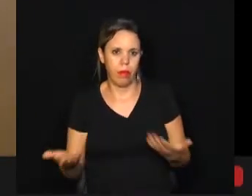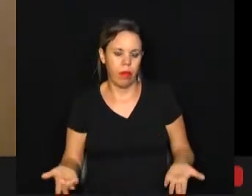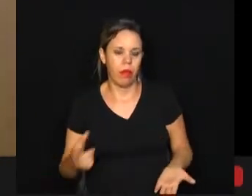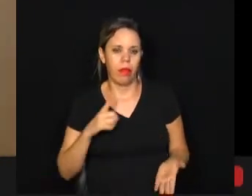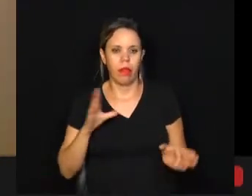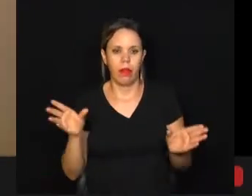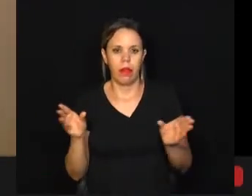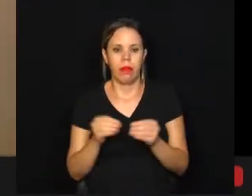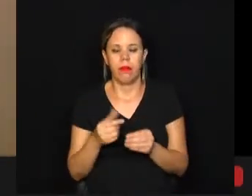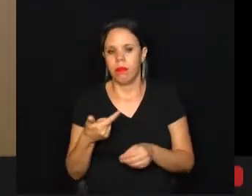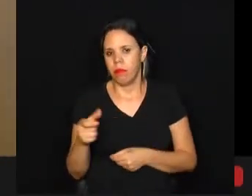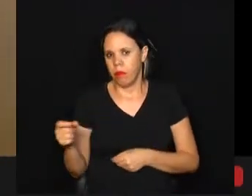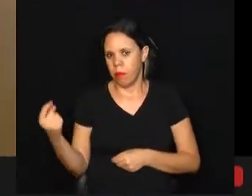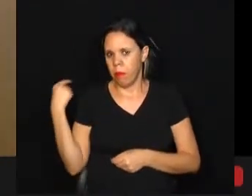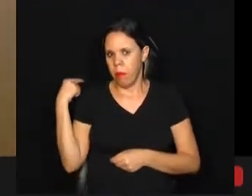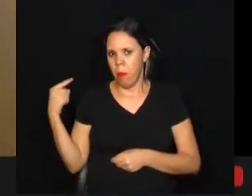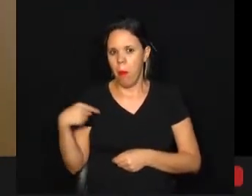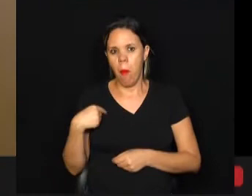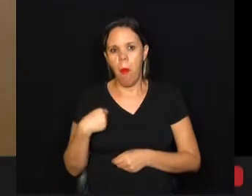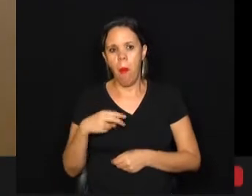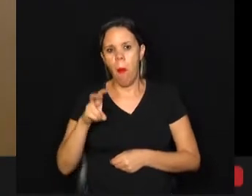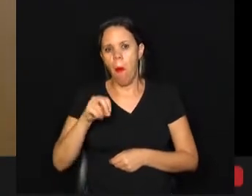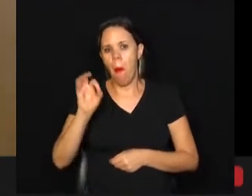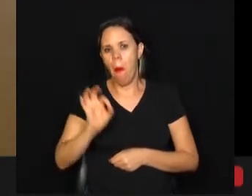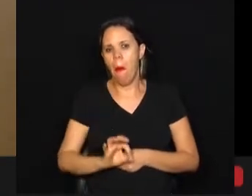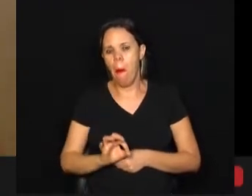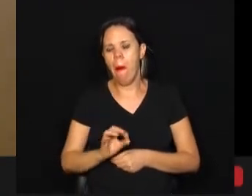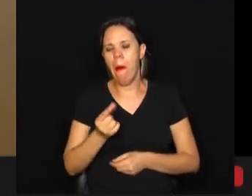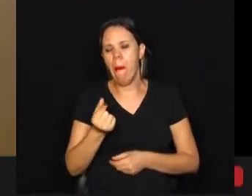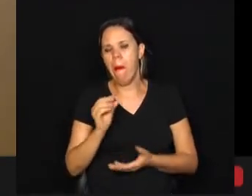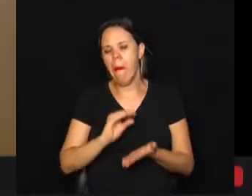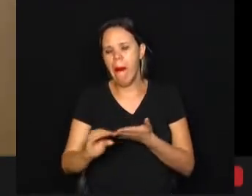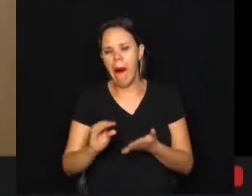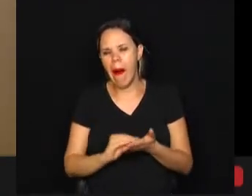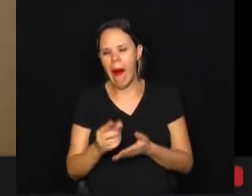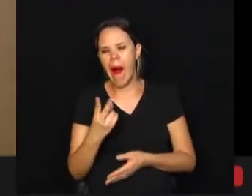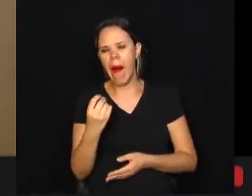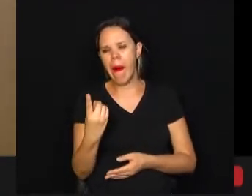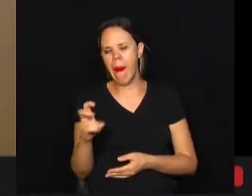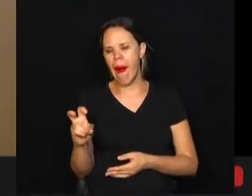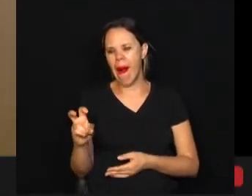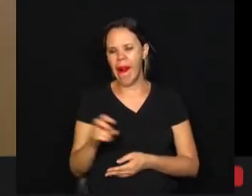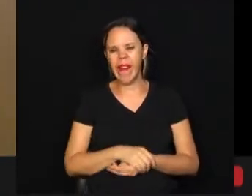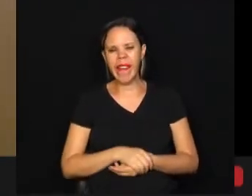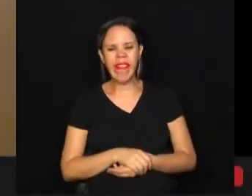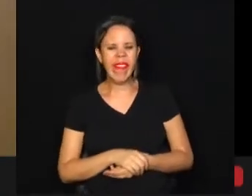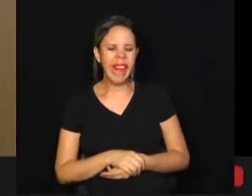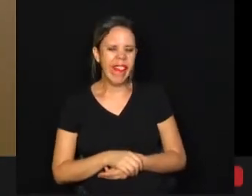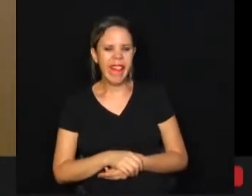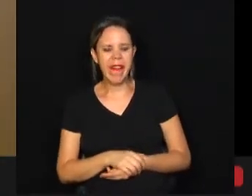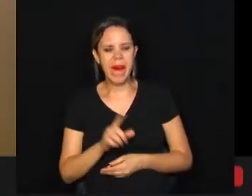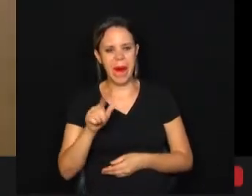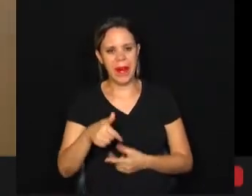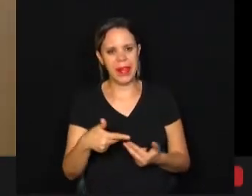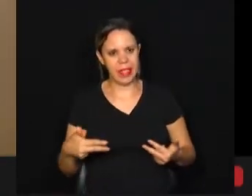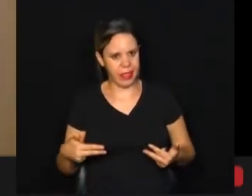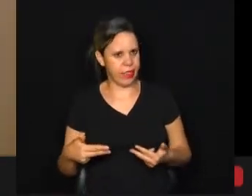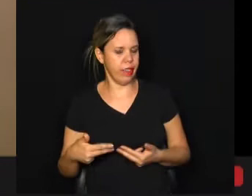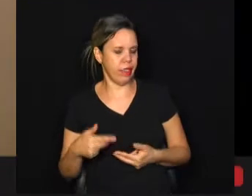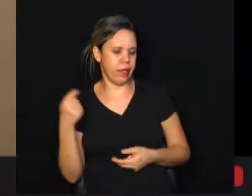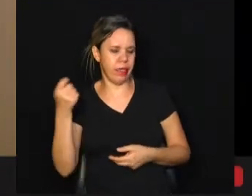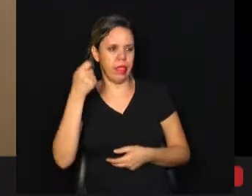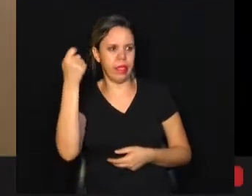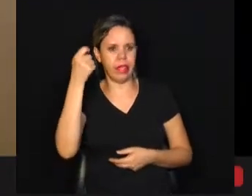termina 2020 com 50% do orçamento de 2015. E isso é uma coisa muito